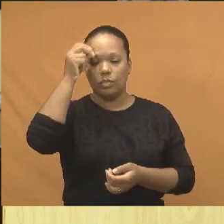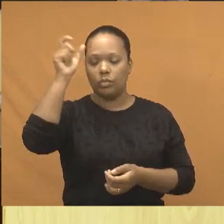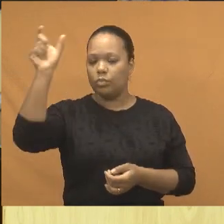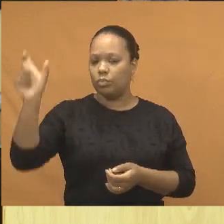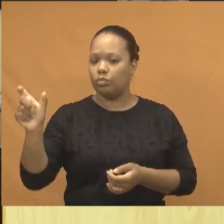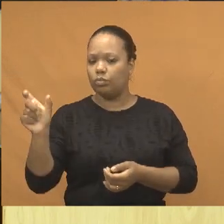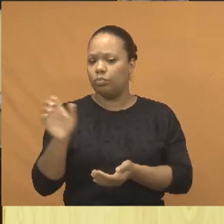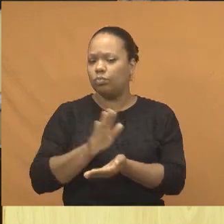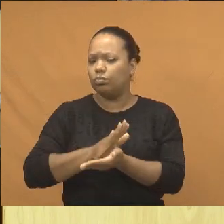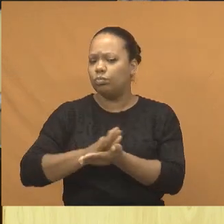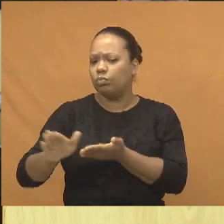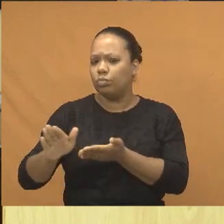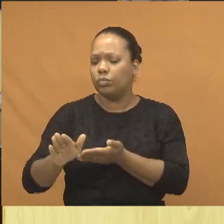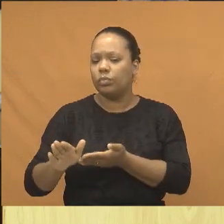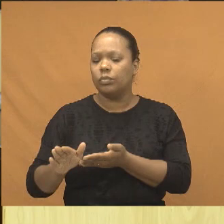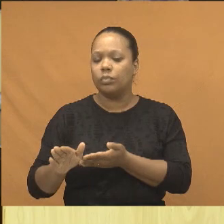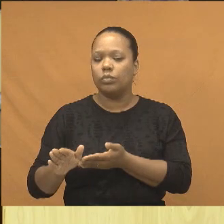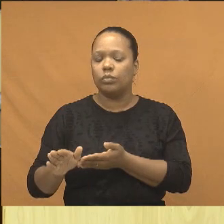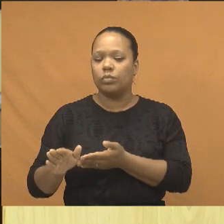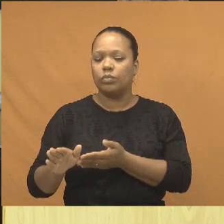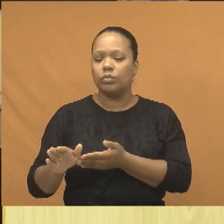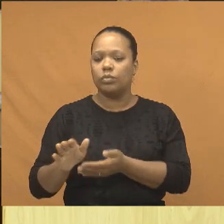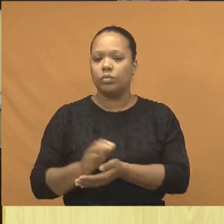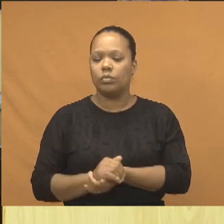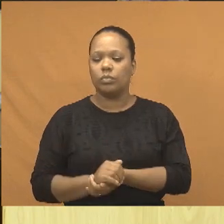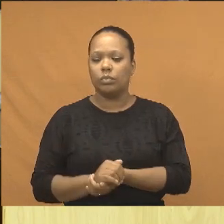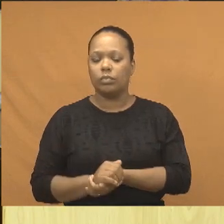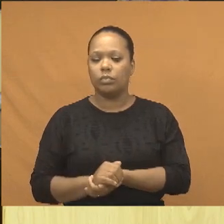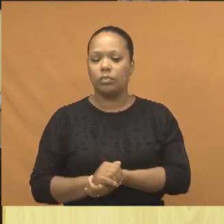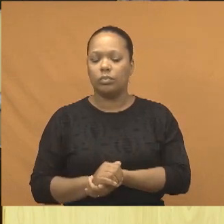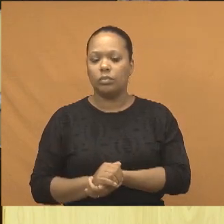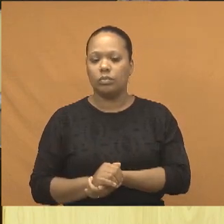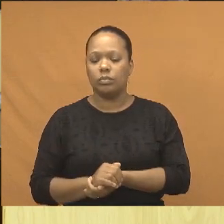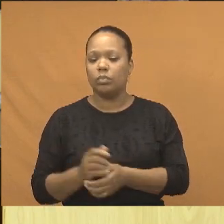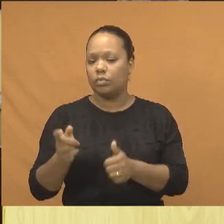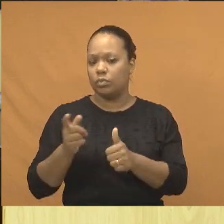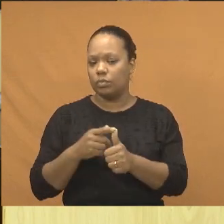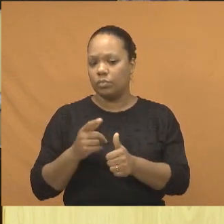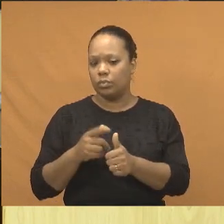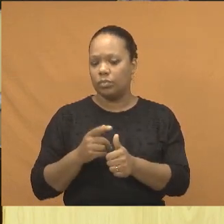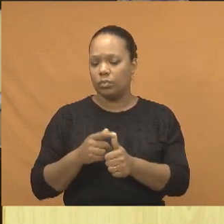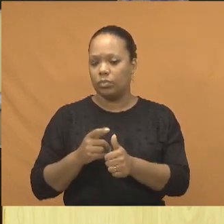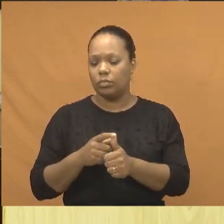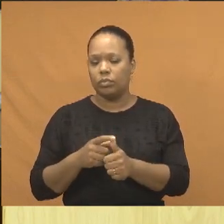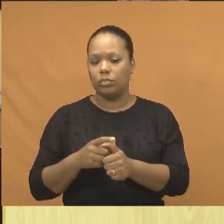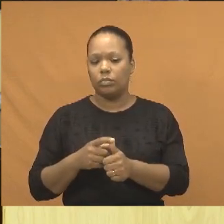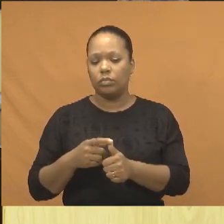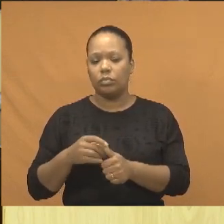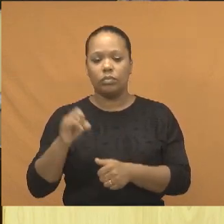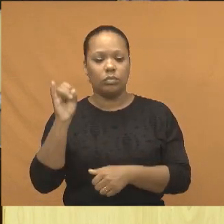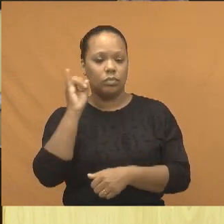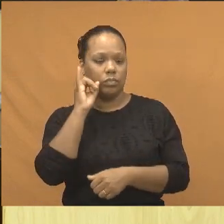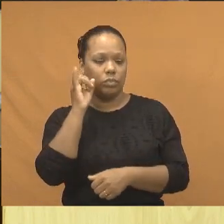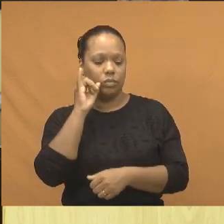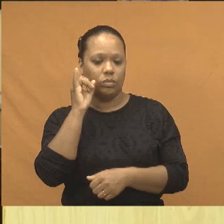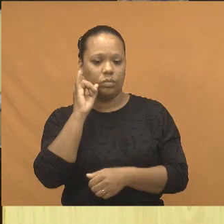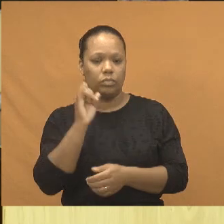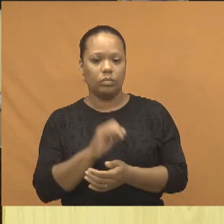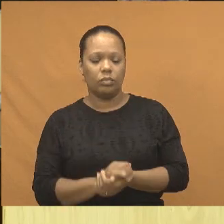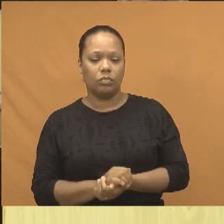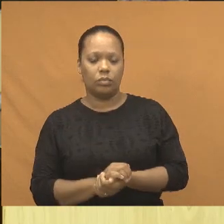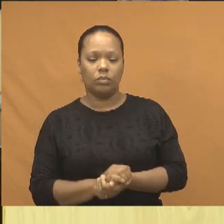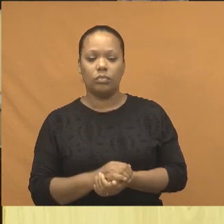o seguinte pedido de informações acerca da oferta de serviços de saúde. Primeiro, informações sobre encaminhamento ao sistema